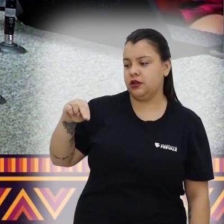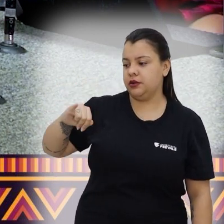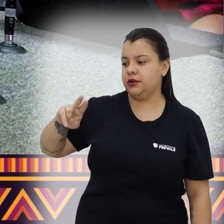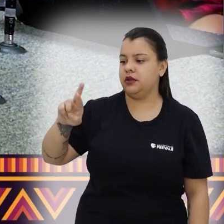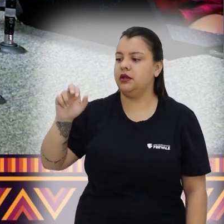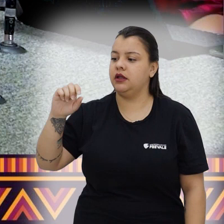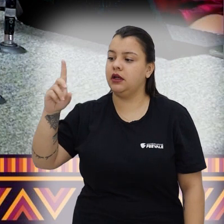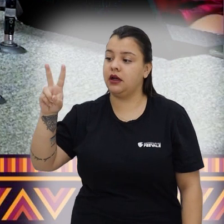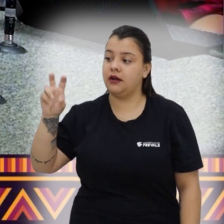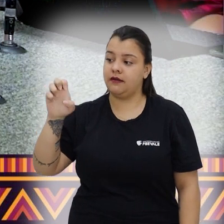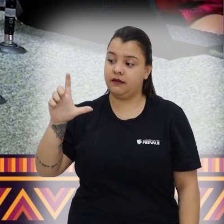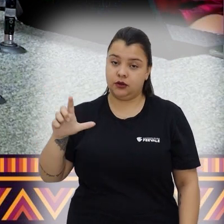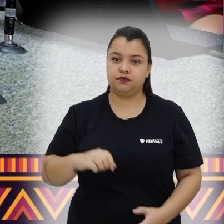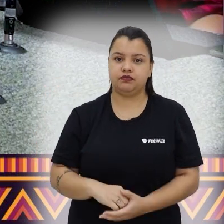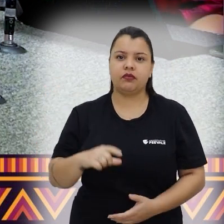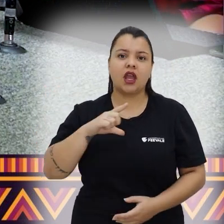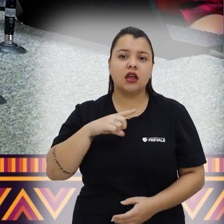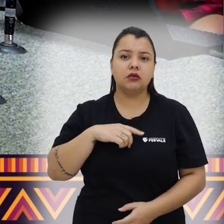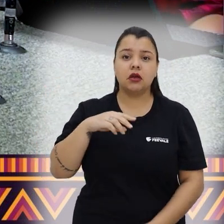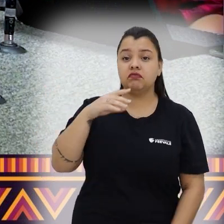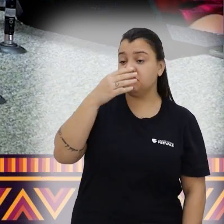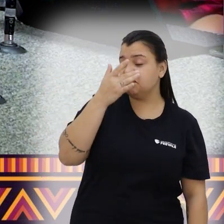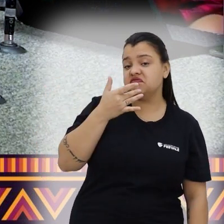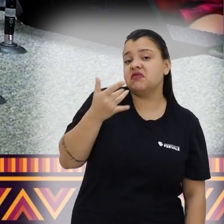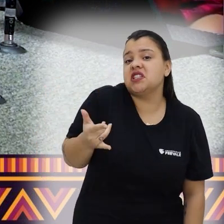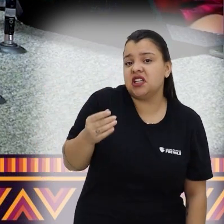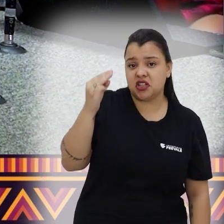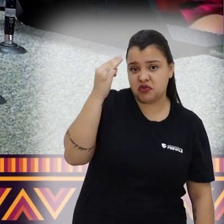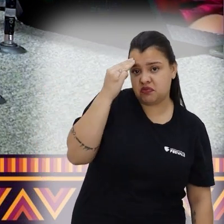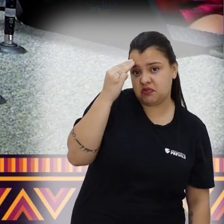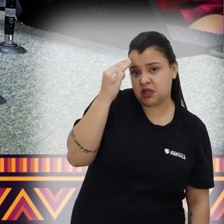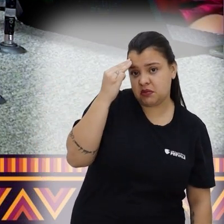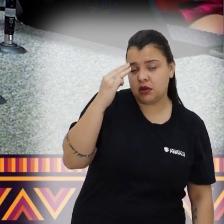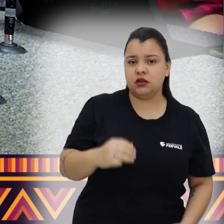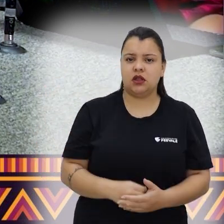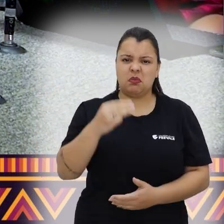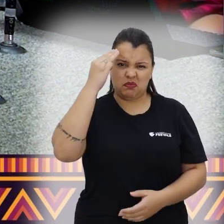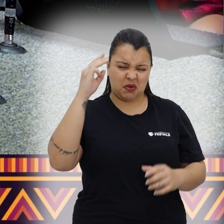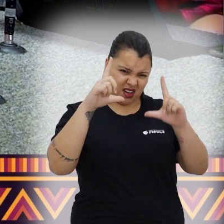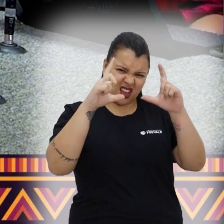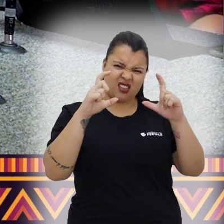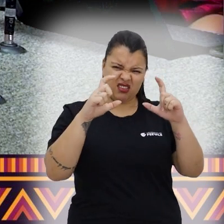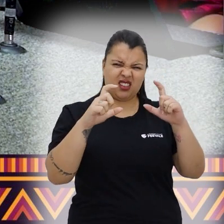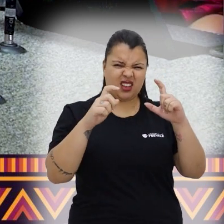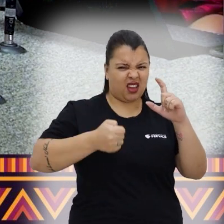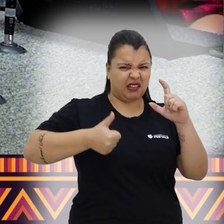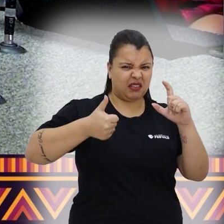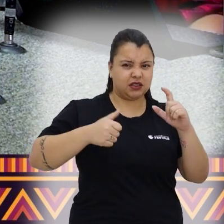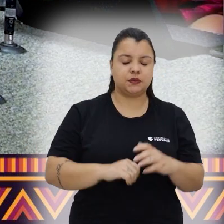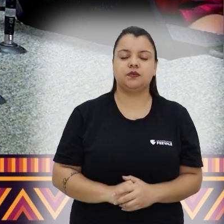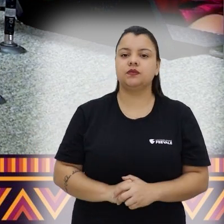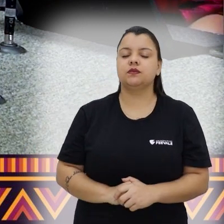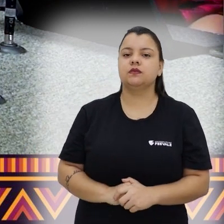facilidade para memorizar coisas, assim, então, quase que uma memória fotográfica.